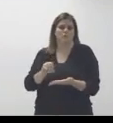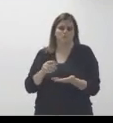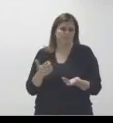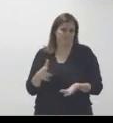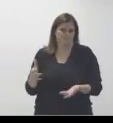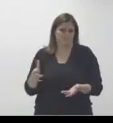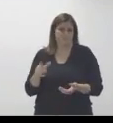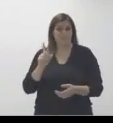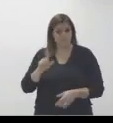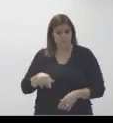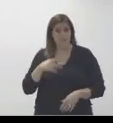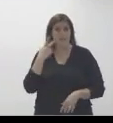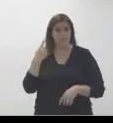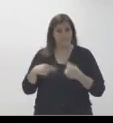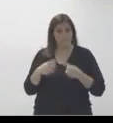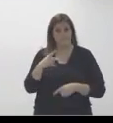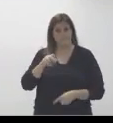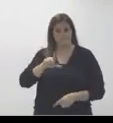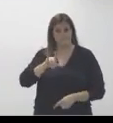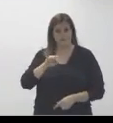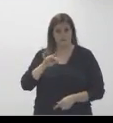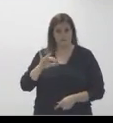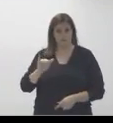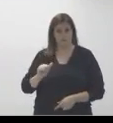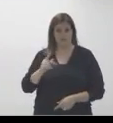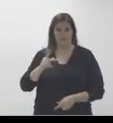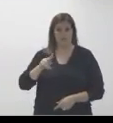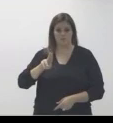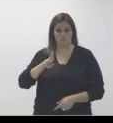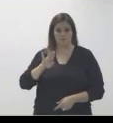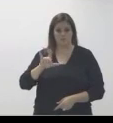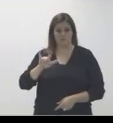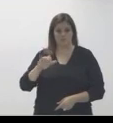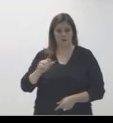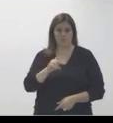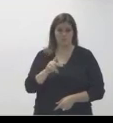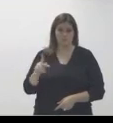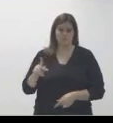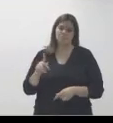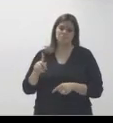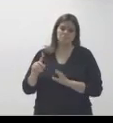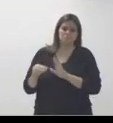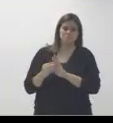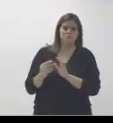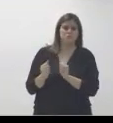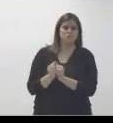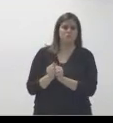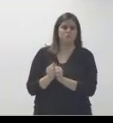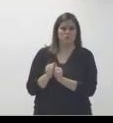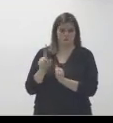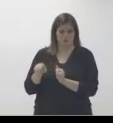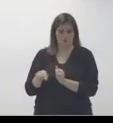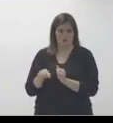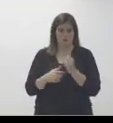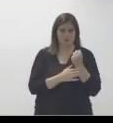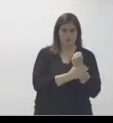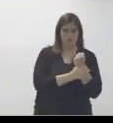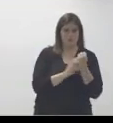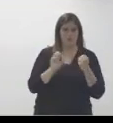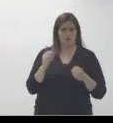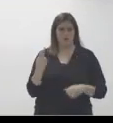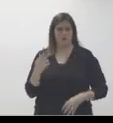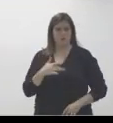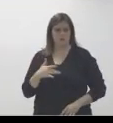pública e é preciso definir de que política pública é de segurança pública ou ela é de saúde porque a